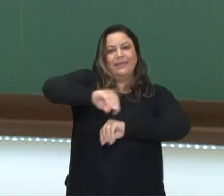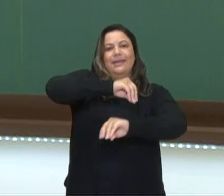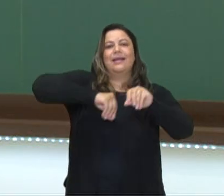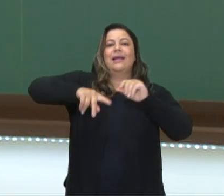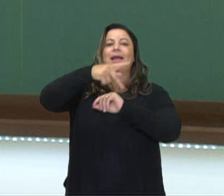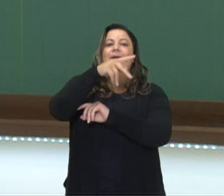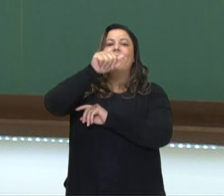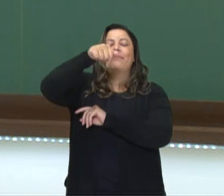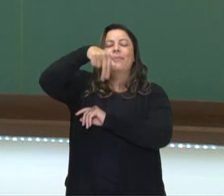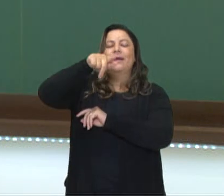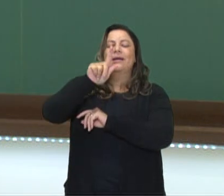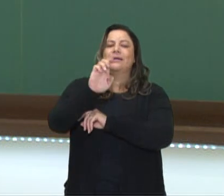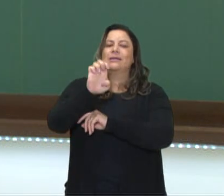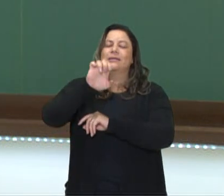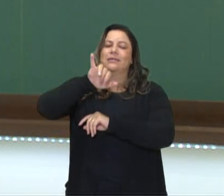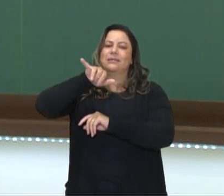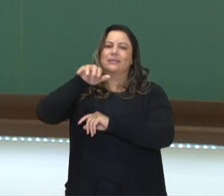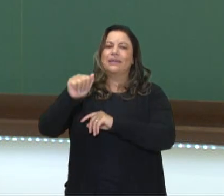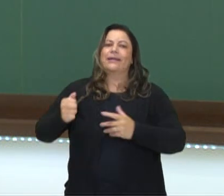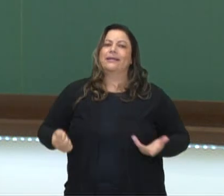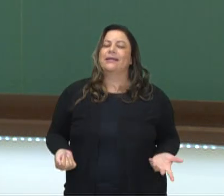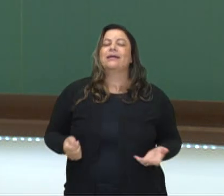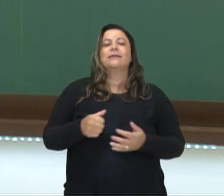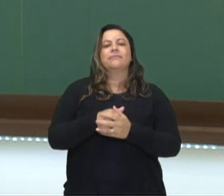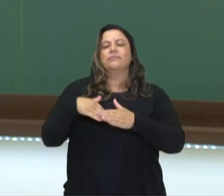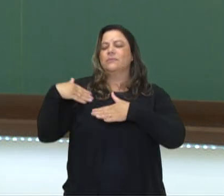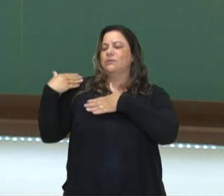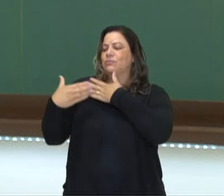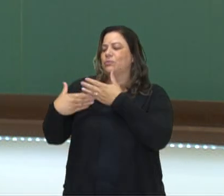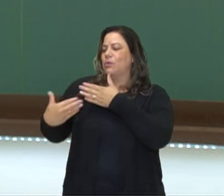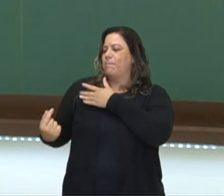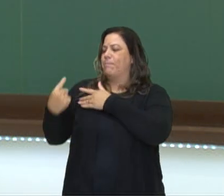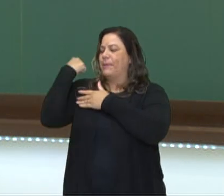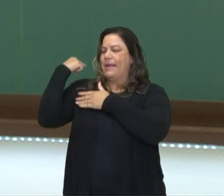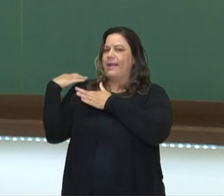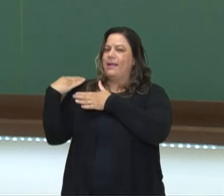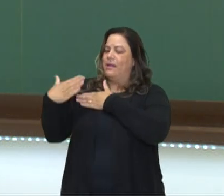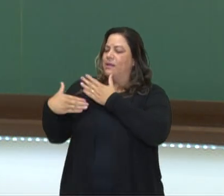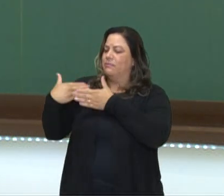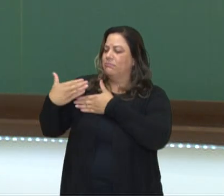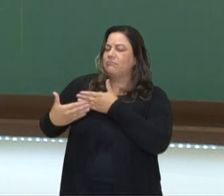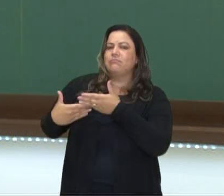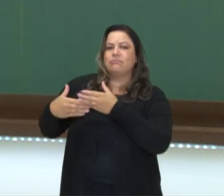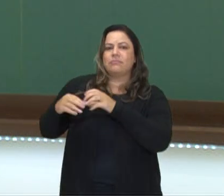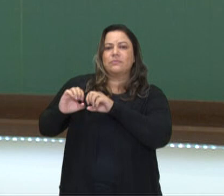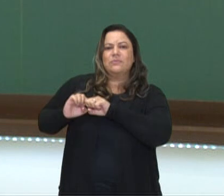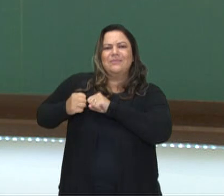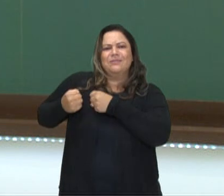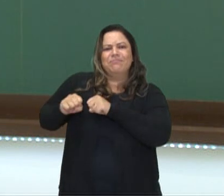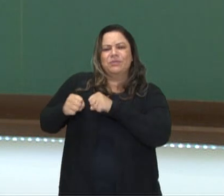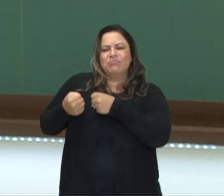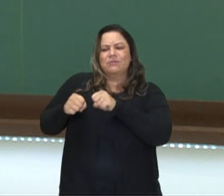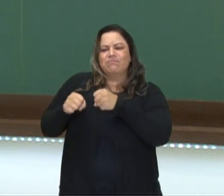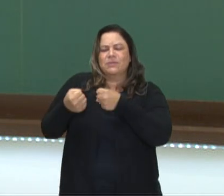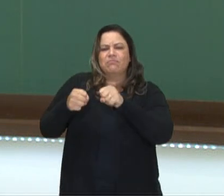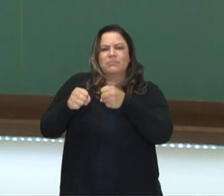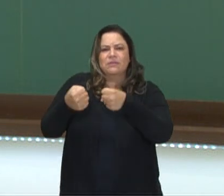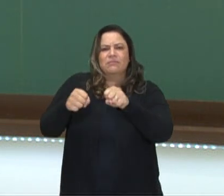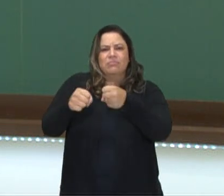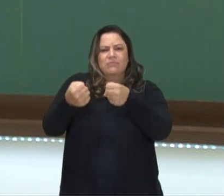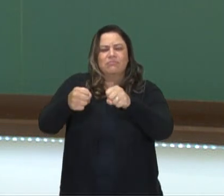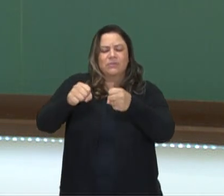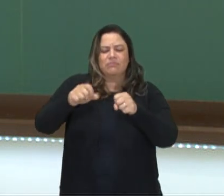esse megacontinente, com o passar da história do nosso planeta, ele foi se fragmentando e dando origem aos